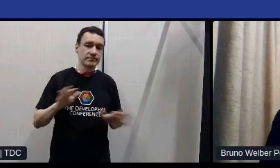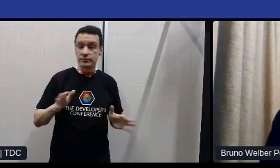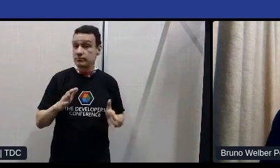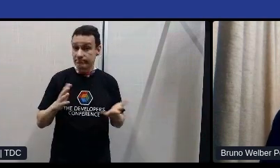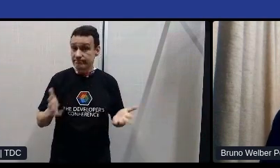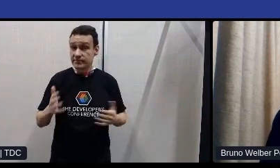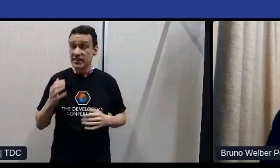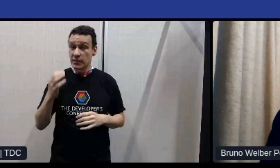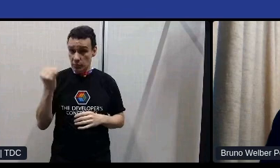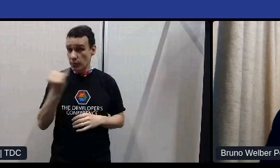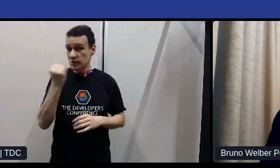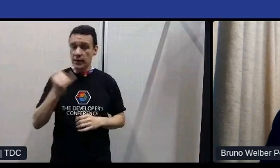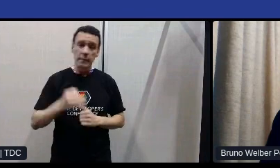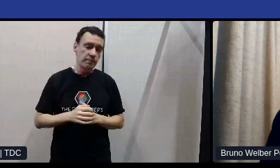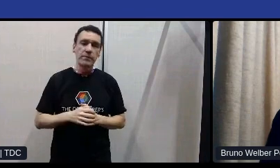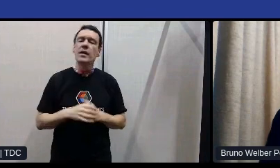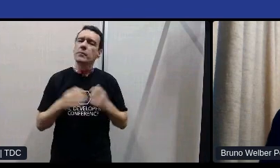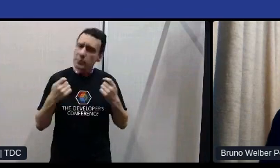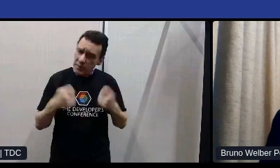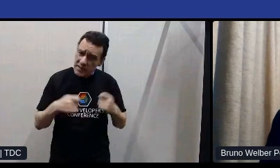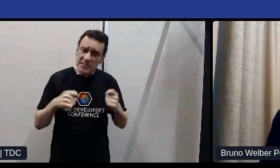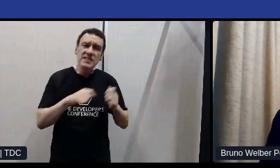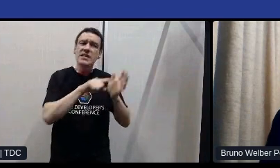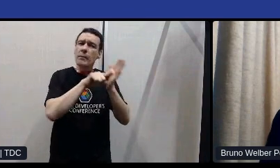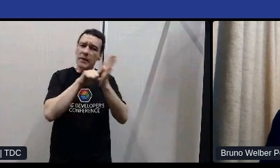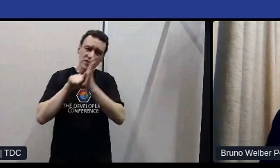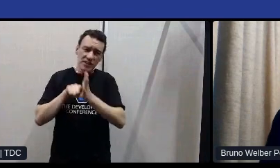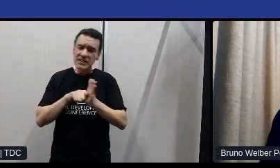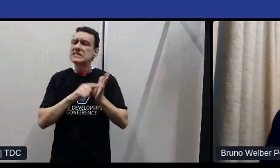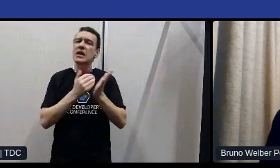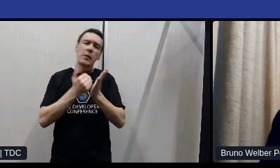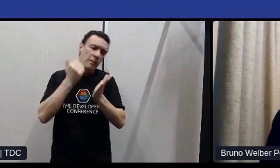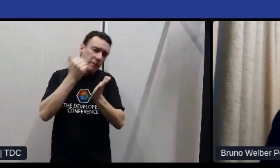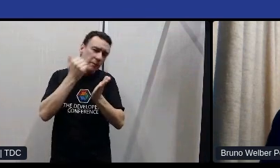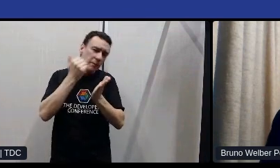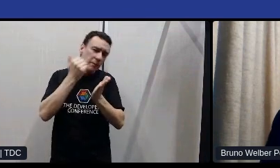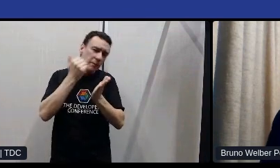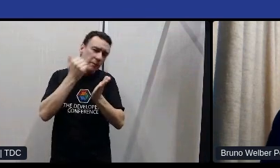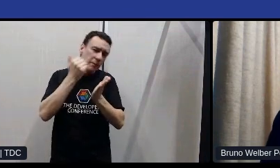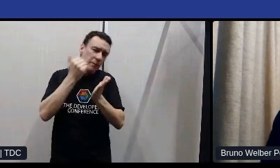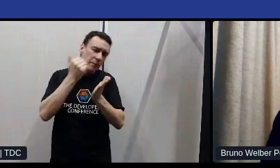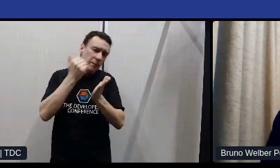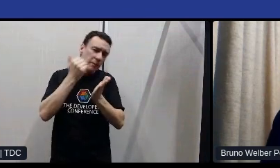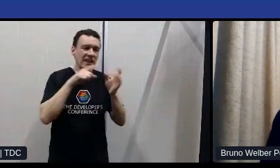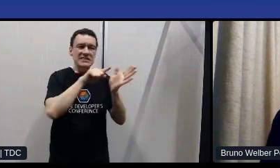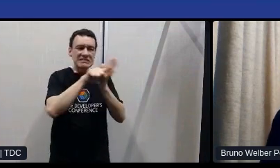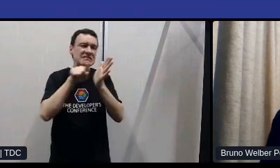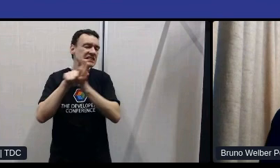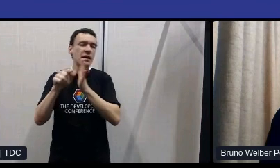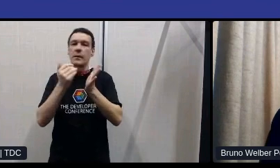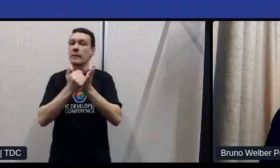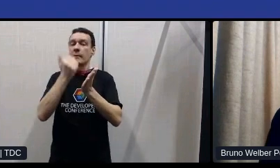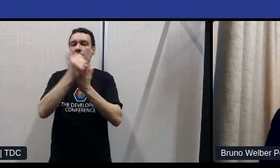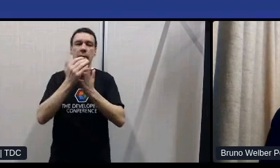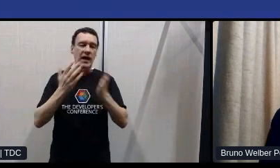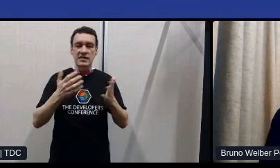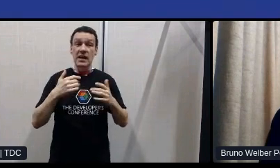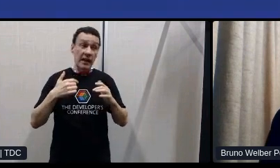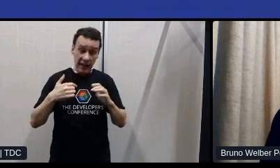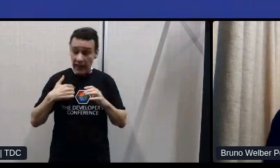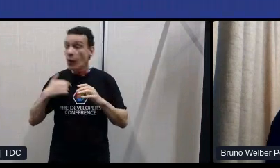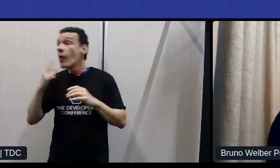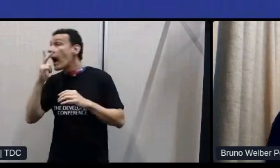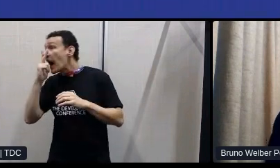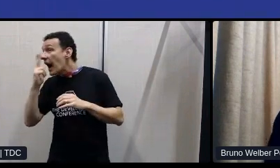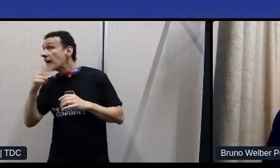usar essas pesquisas, usar esses dados, para a gente enxergar o usuário como ele é. né, e não como a gente imagina que ele seja.